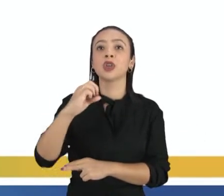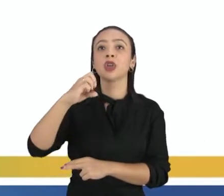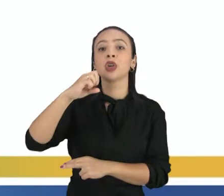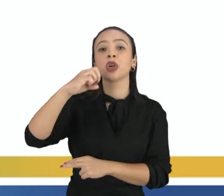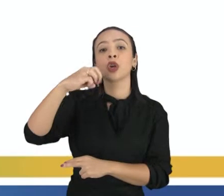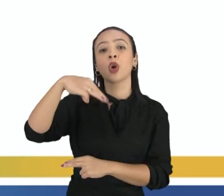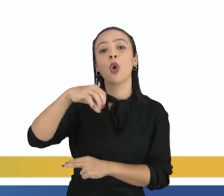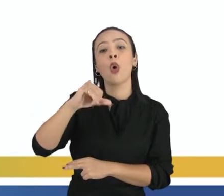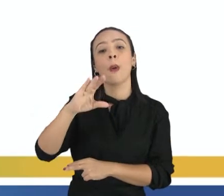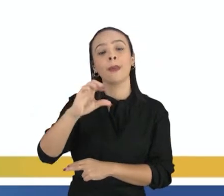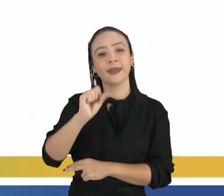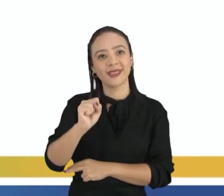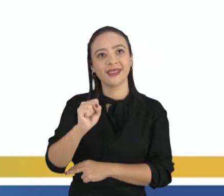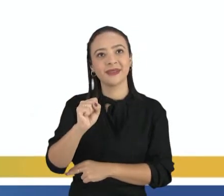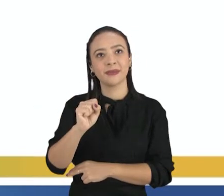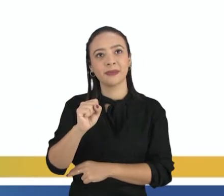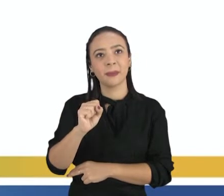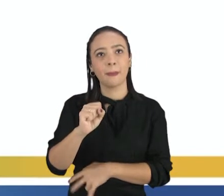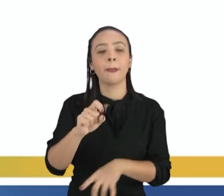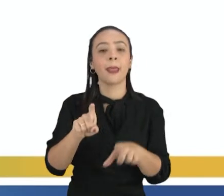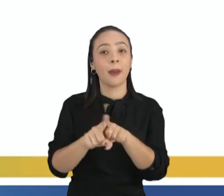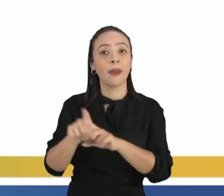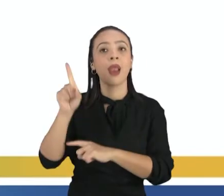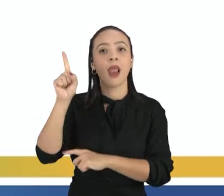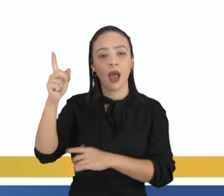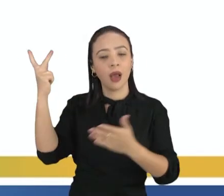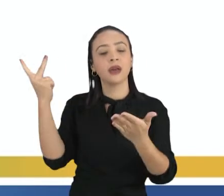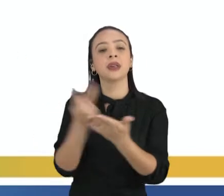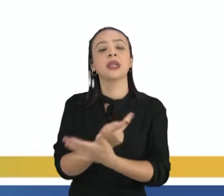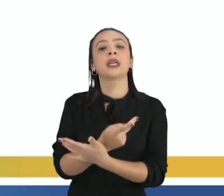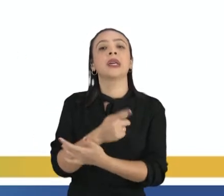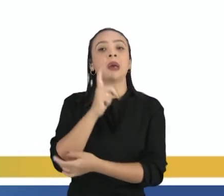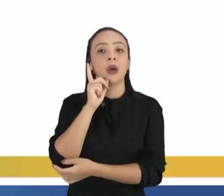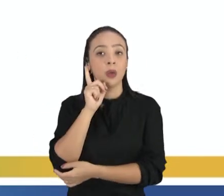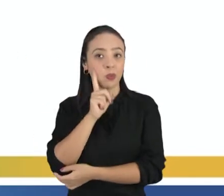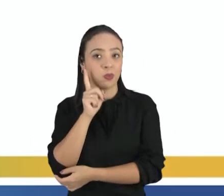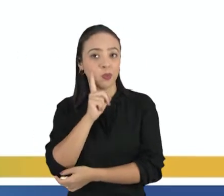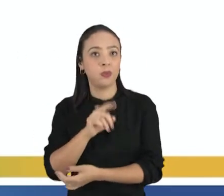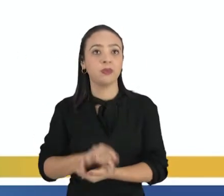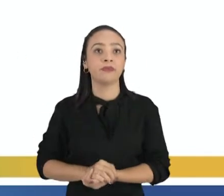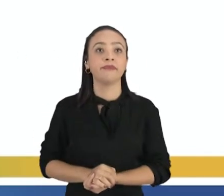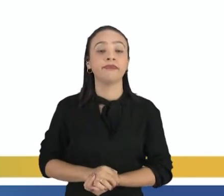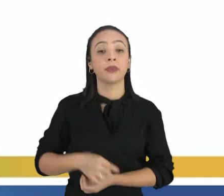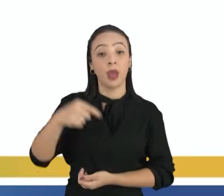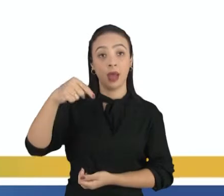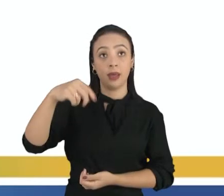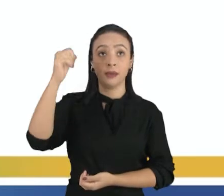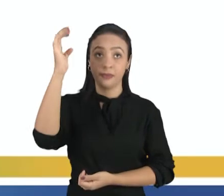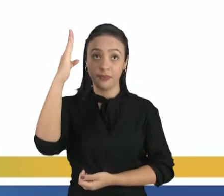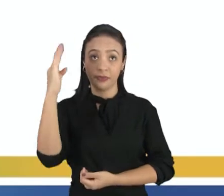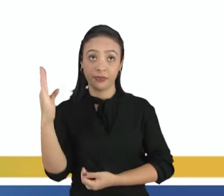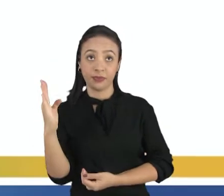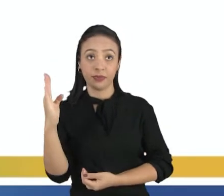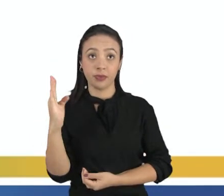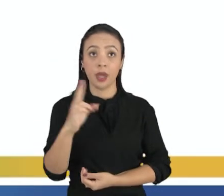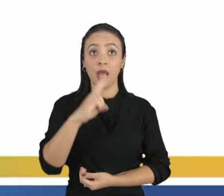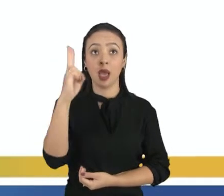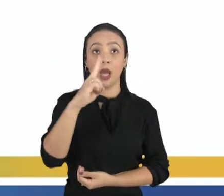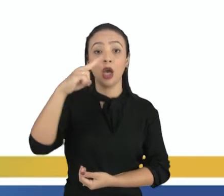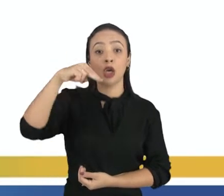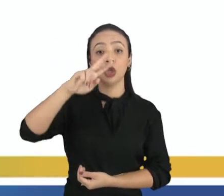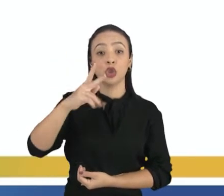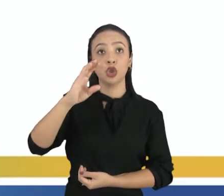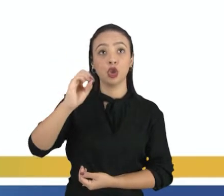hoje elas são chamadas assim nos Estados Unidos. E no Brasil? No Brasil, gente, são as histórias de Inhoquim,